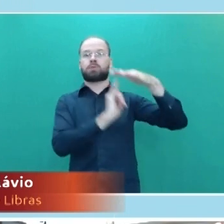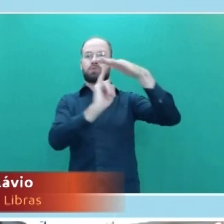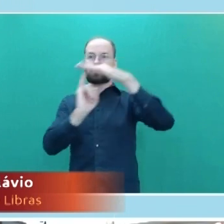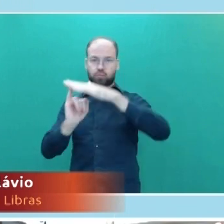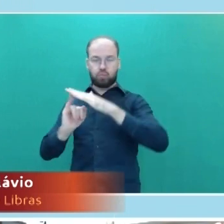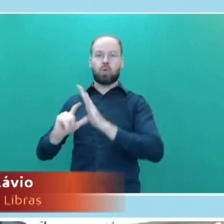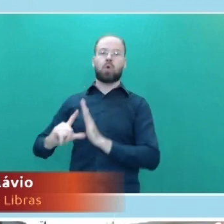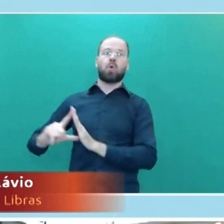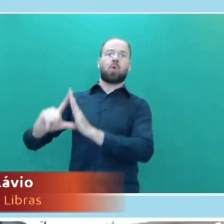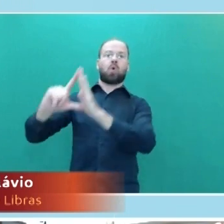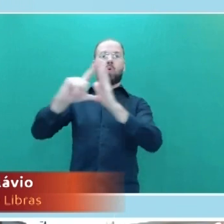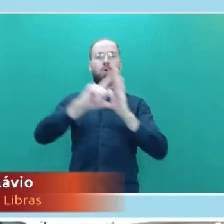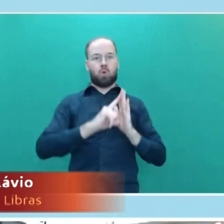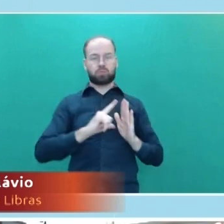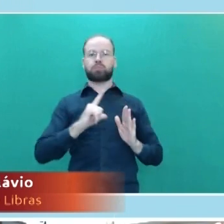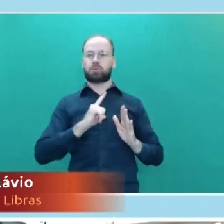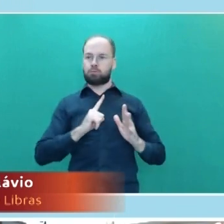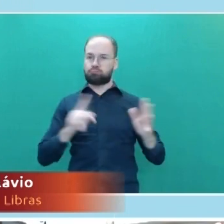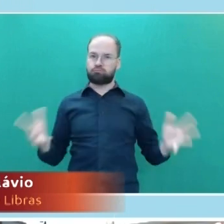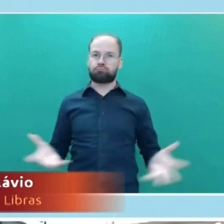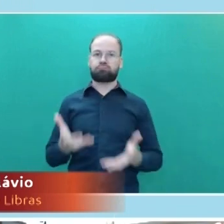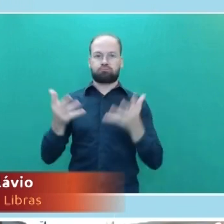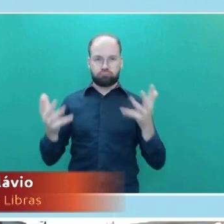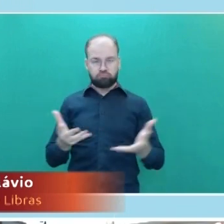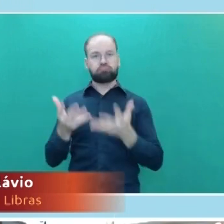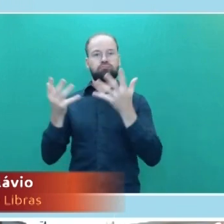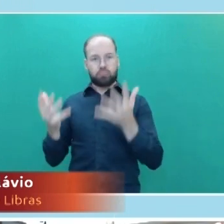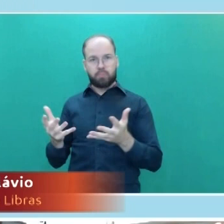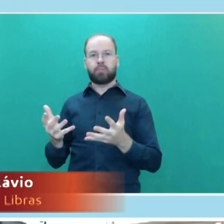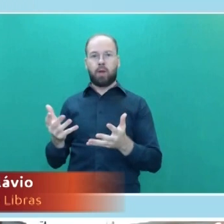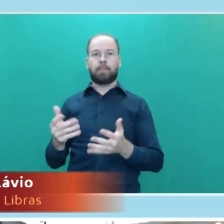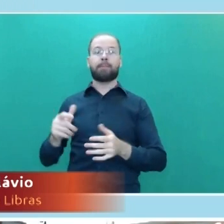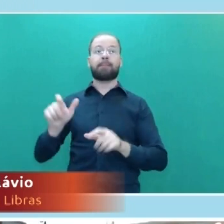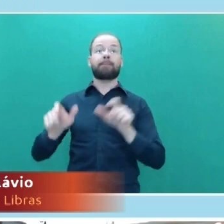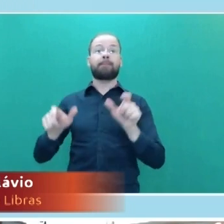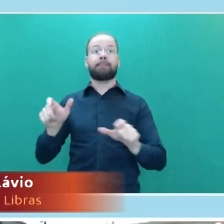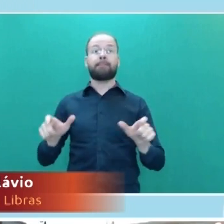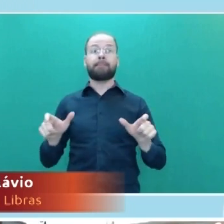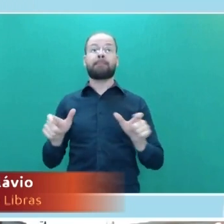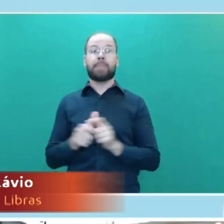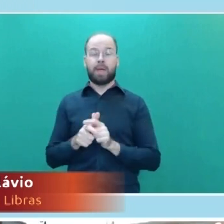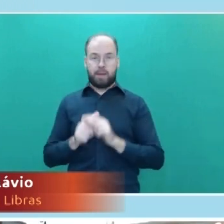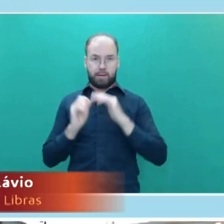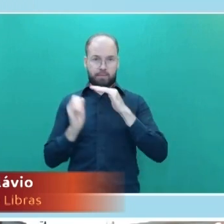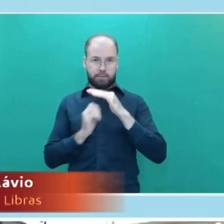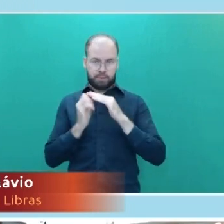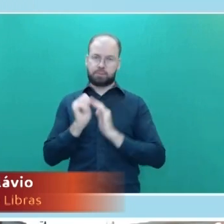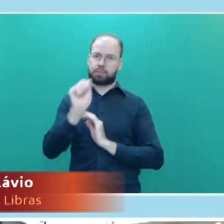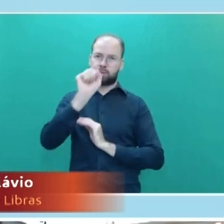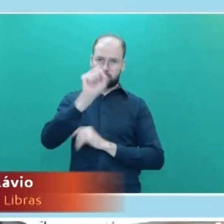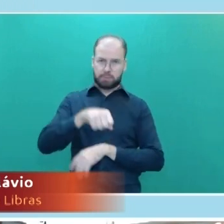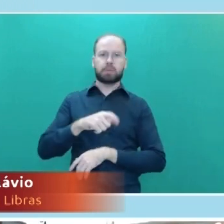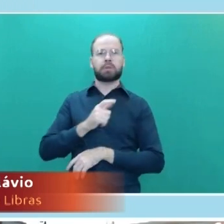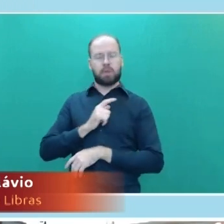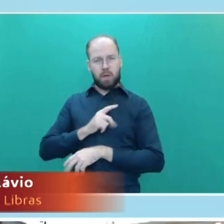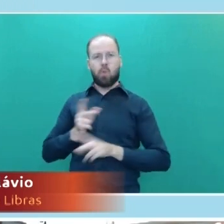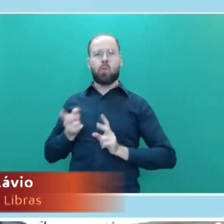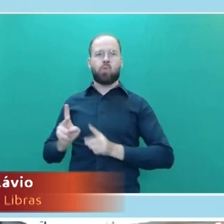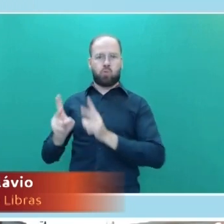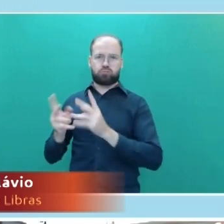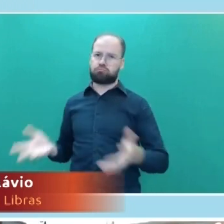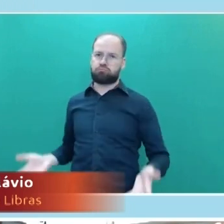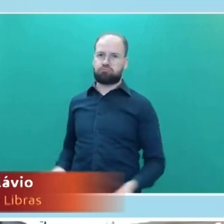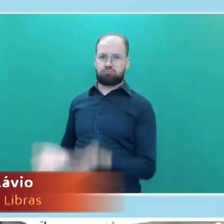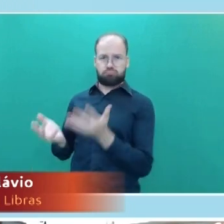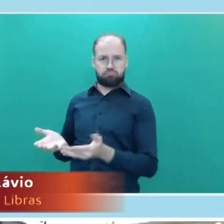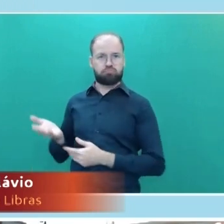ajudam, que incentivam, que apoiam os microempreendedores. Tem e deve continuar tendo, né? Porque a pessoa tem que ter a opção se